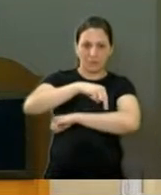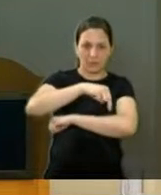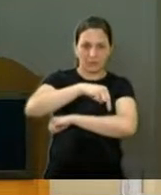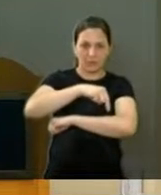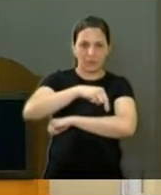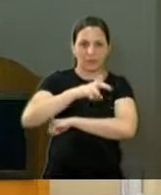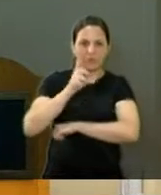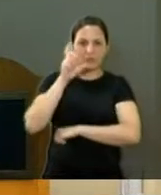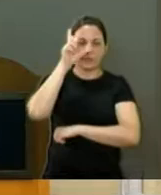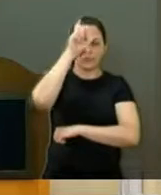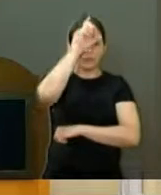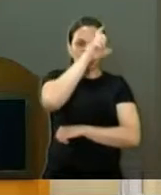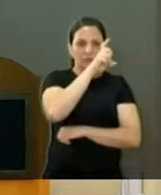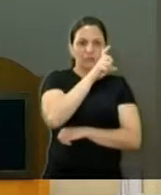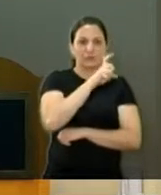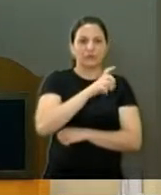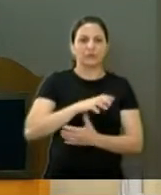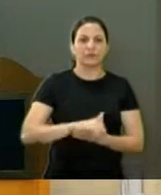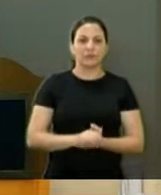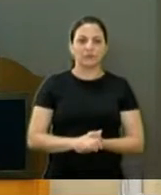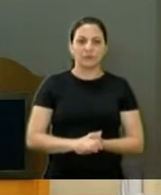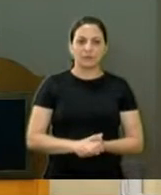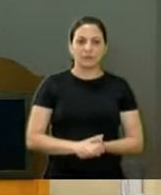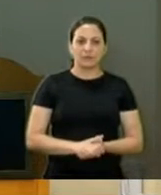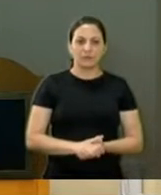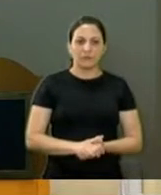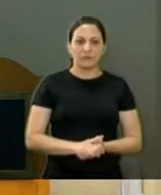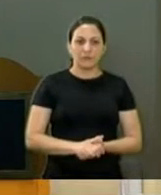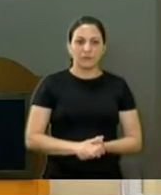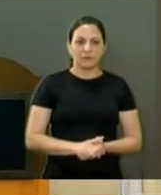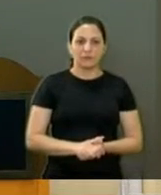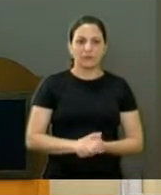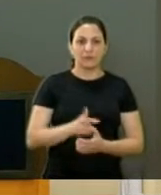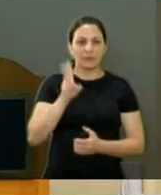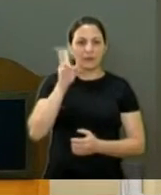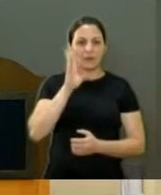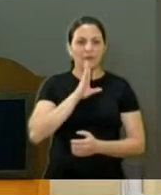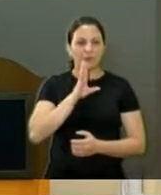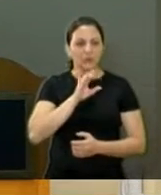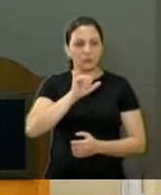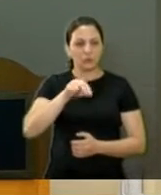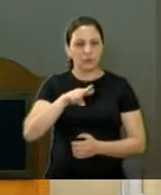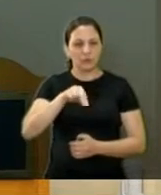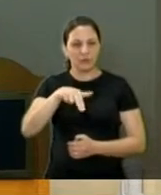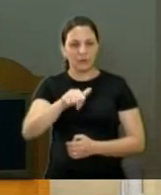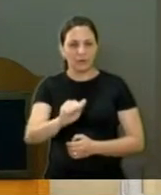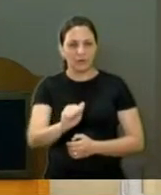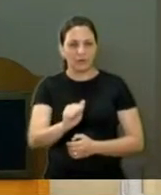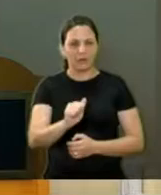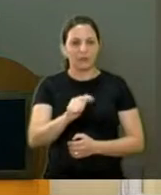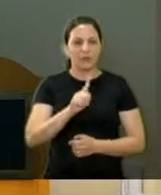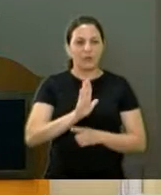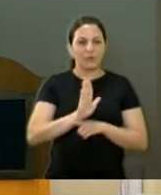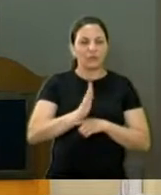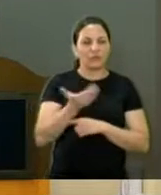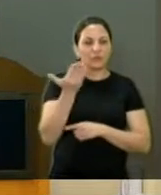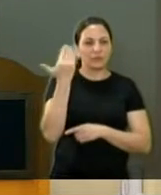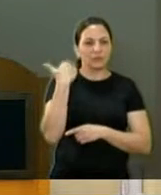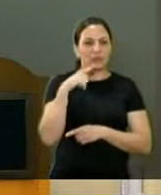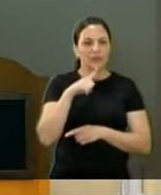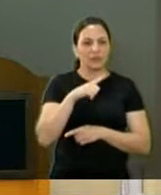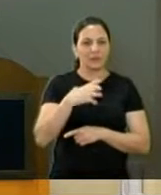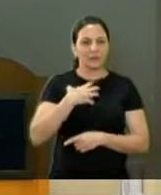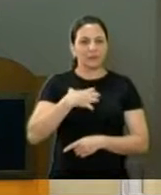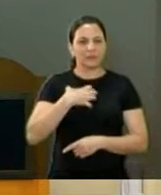meio complicada você conhece a juliana lembra do vídeo do ano passado do valmor então ele está muito bem